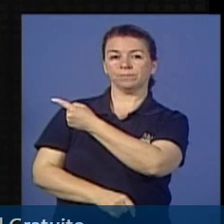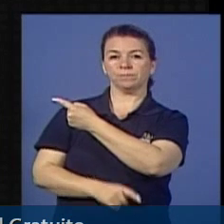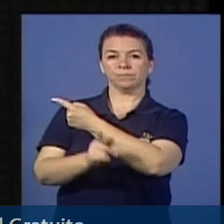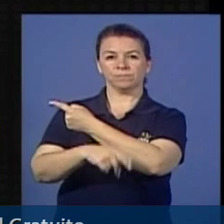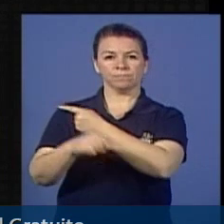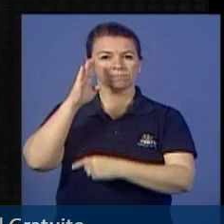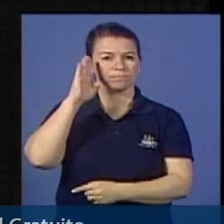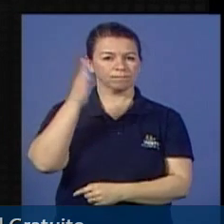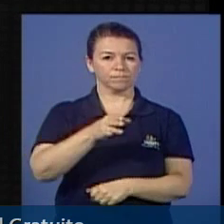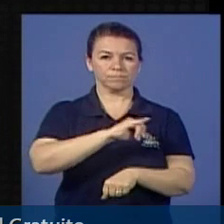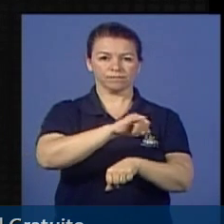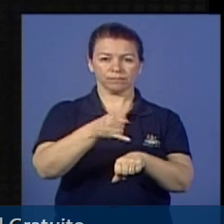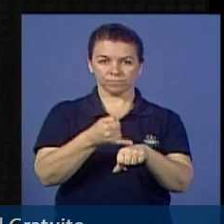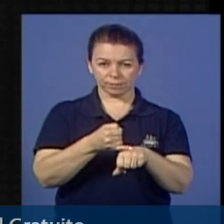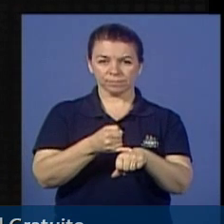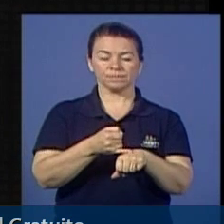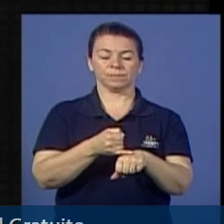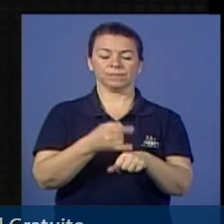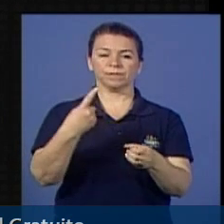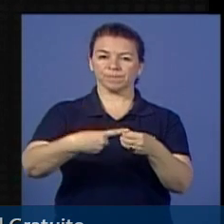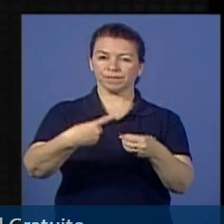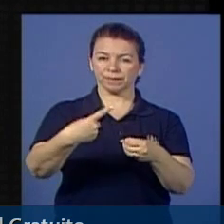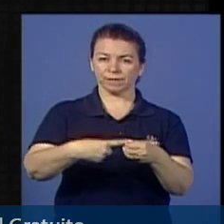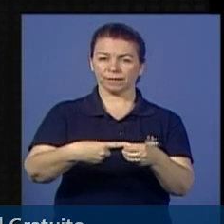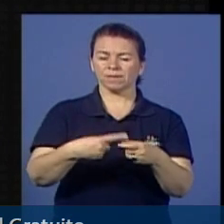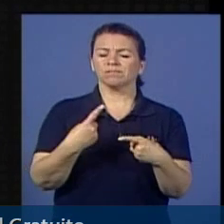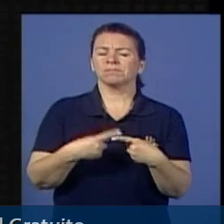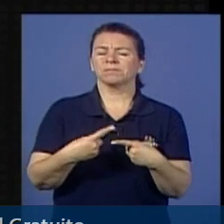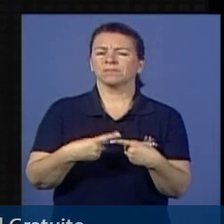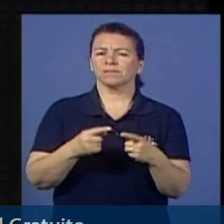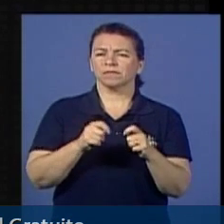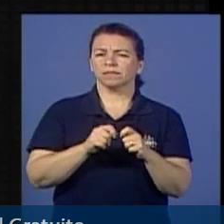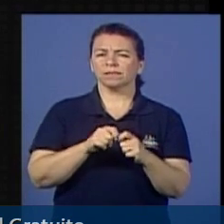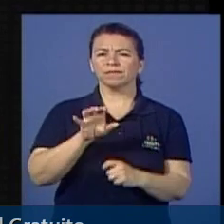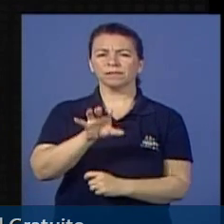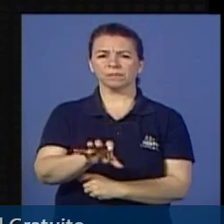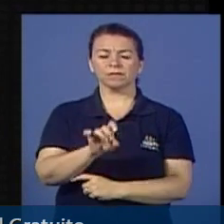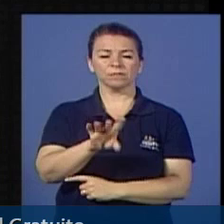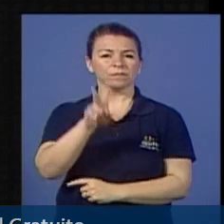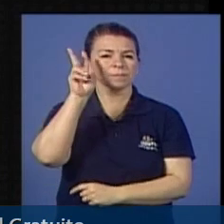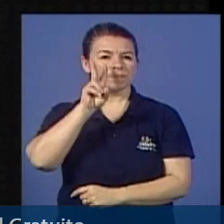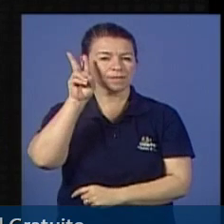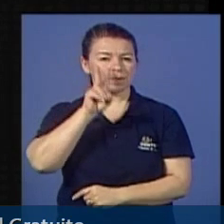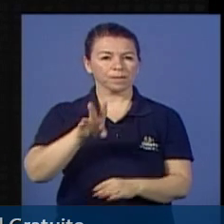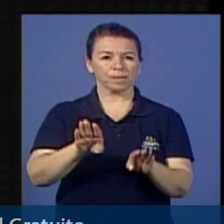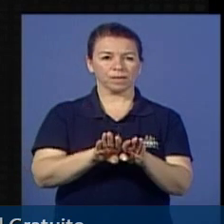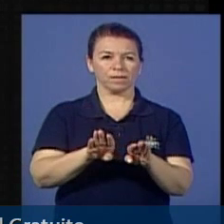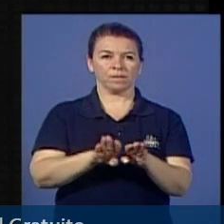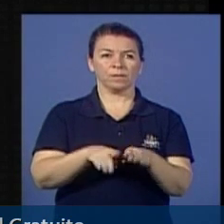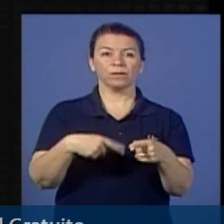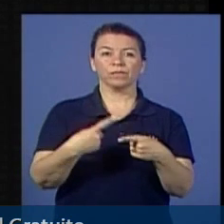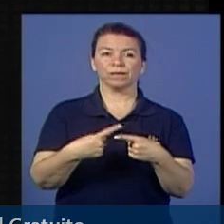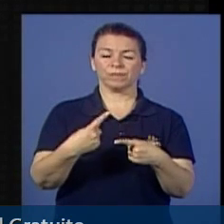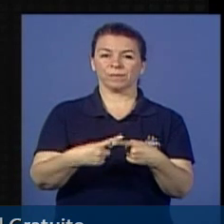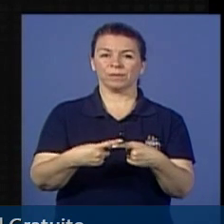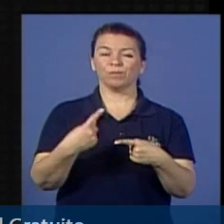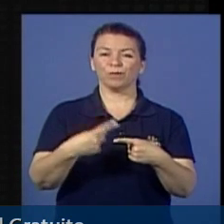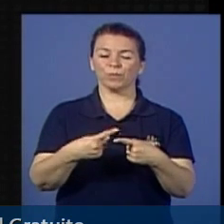cidade de Jerusalém. E por que eles fizeram isso, só nós relembrarmos também, pela